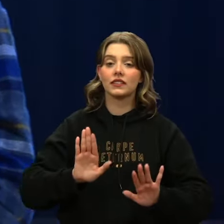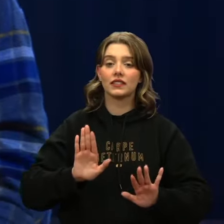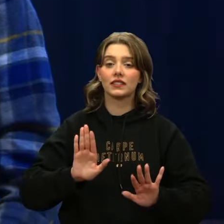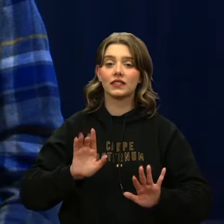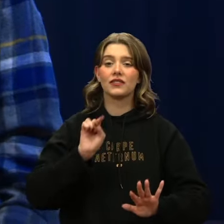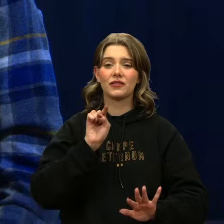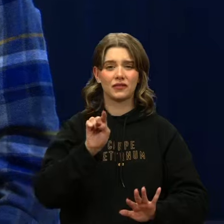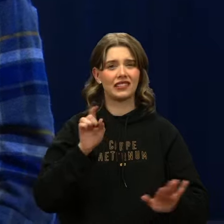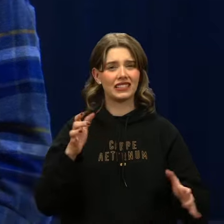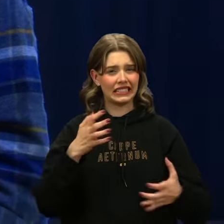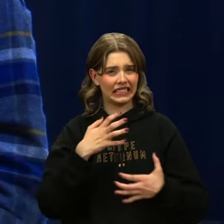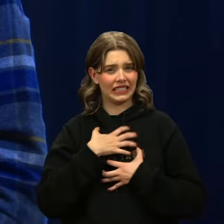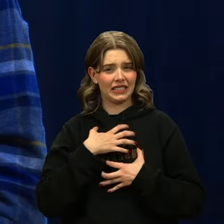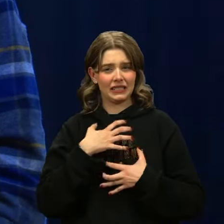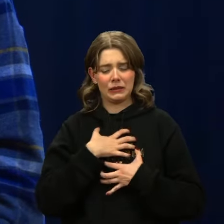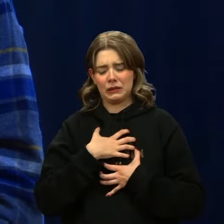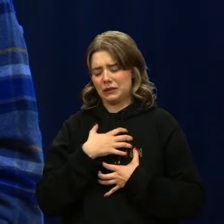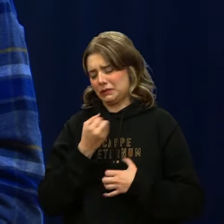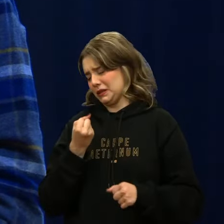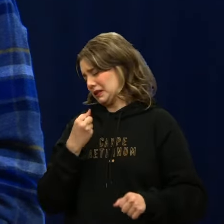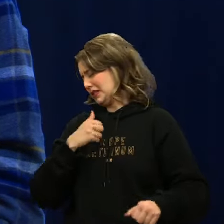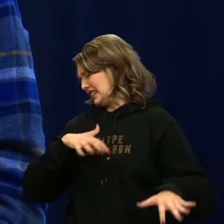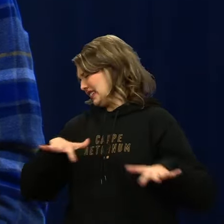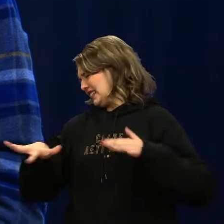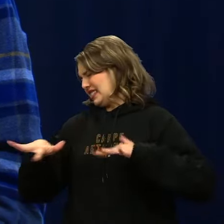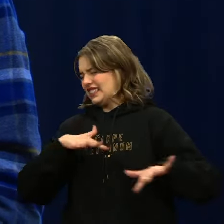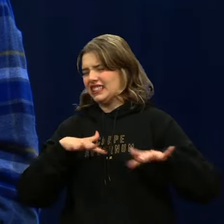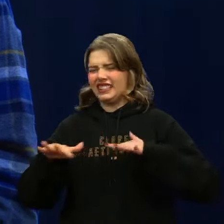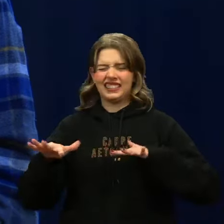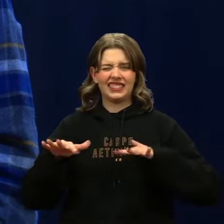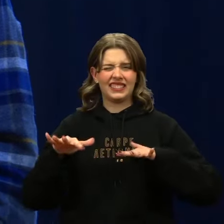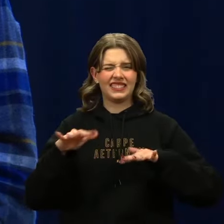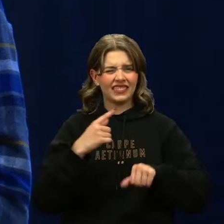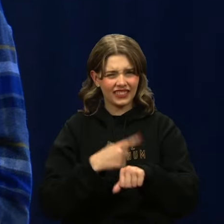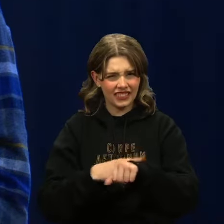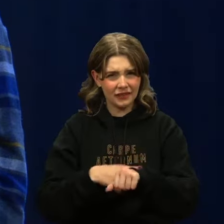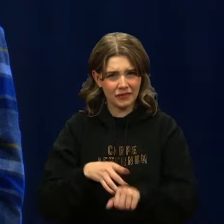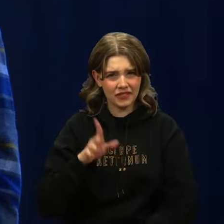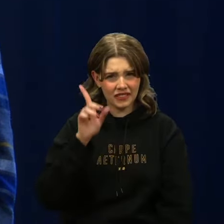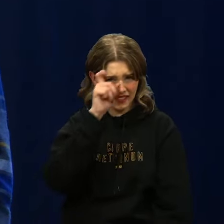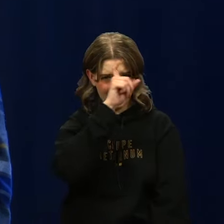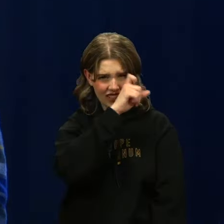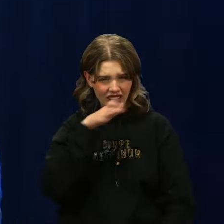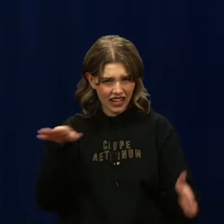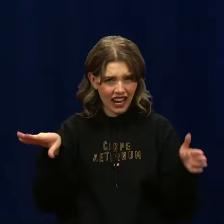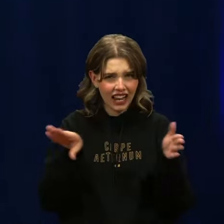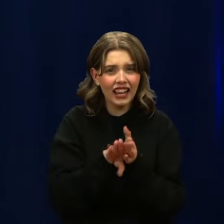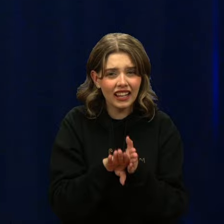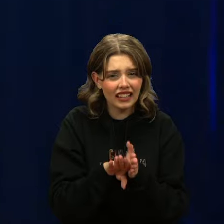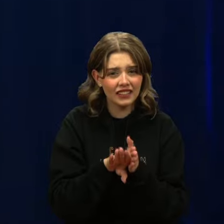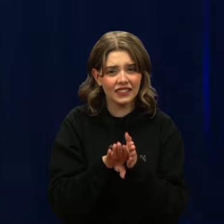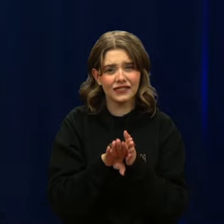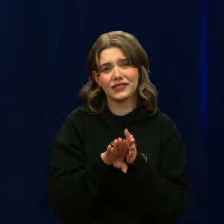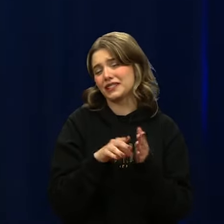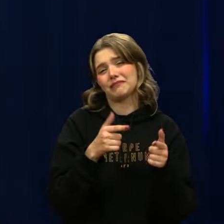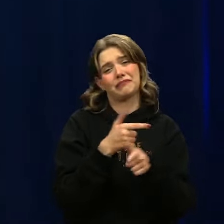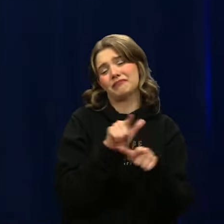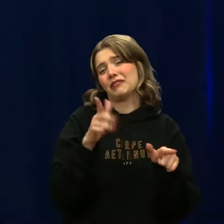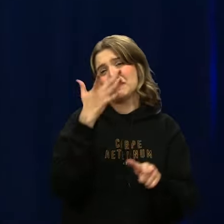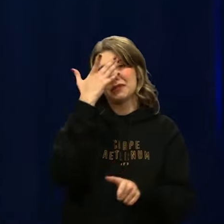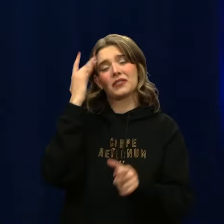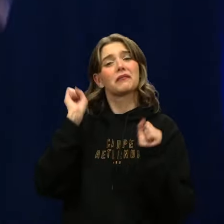você tem se sentido tão abalado diante de alguns tremores da vida. Porque você não tem com quem contar de verdade. Sabe, nós